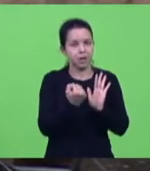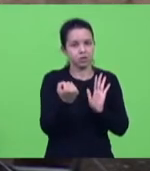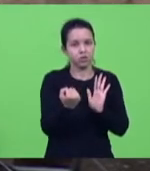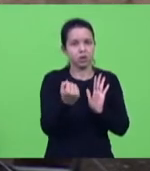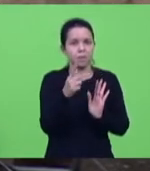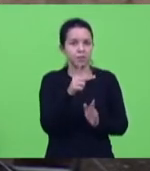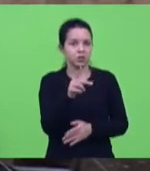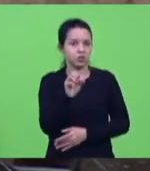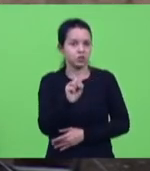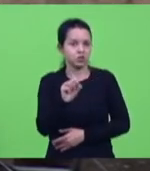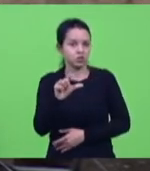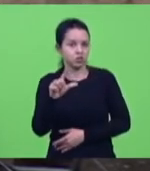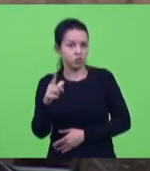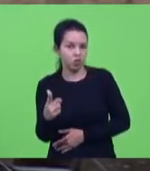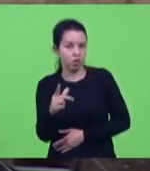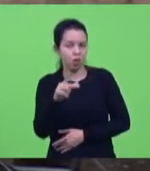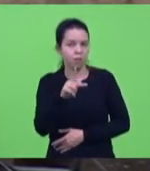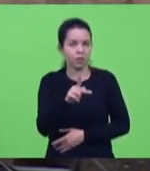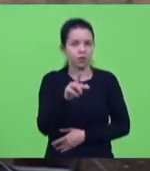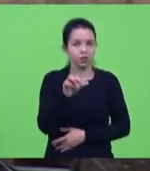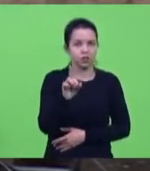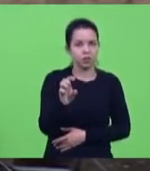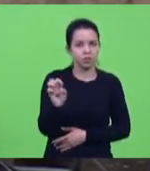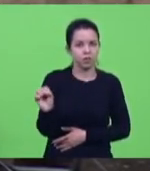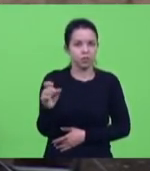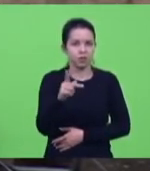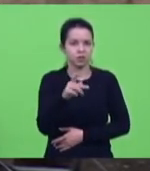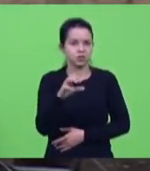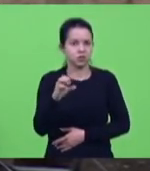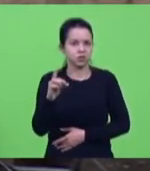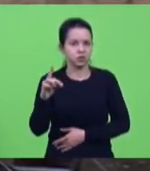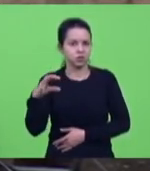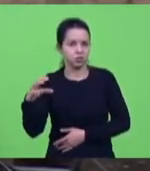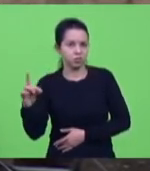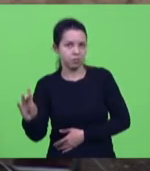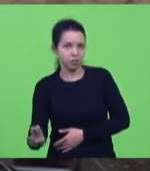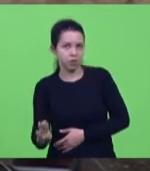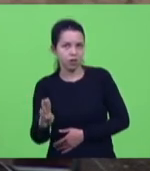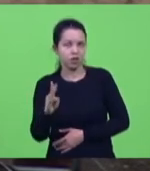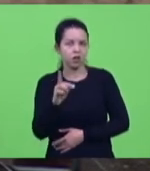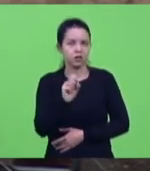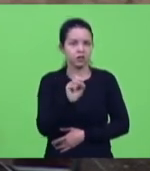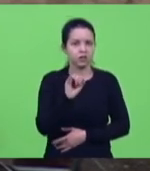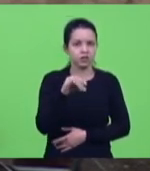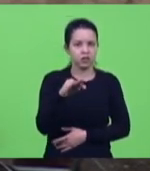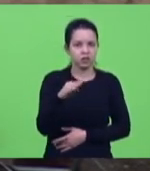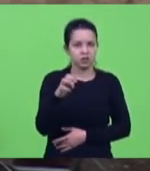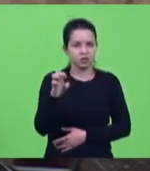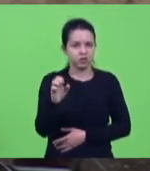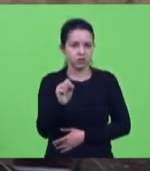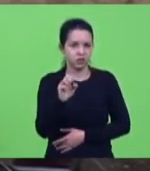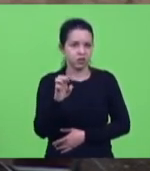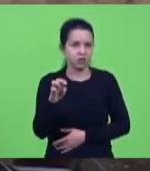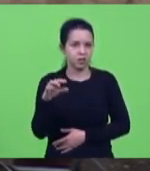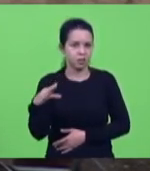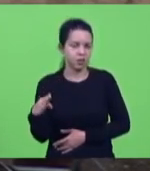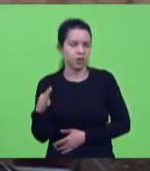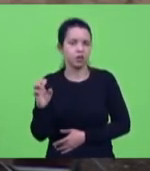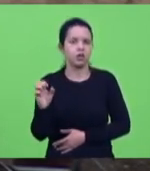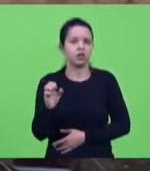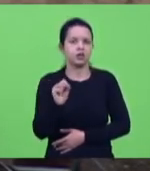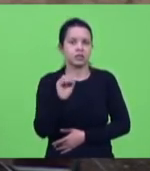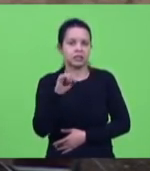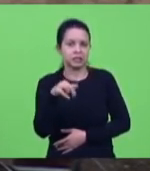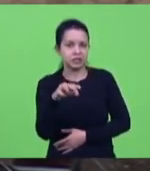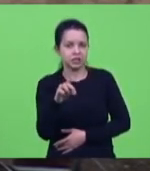PSOL, PCB, PT, PCdoB, só coisa boa. Sintraceb, Sunacef,